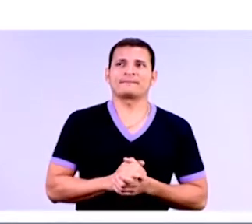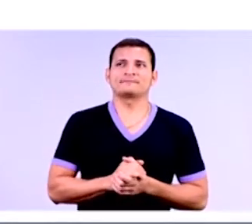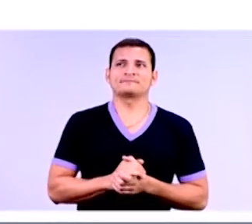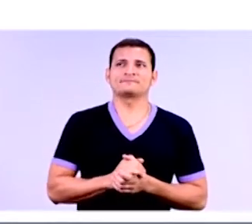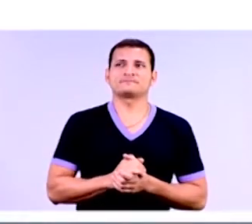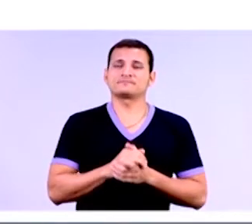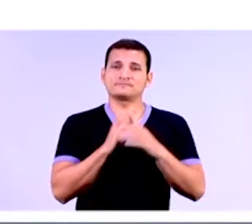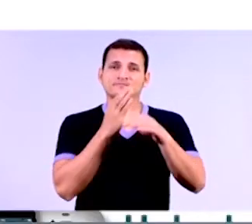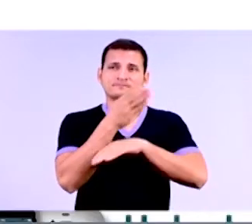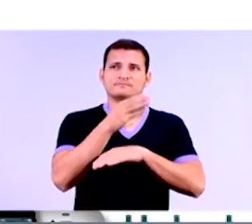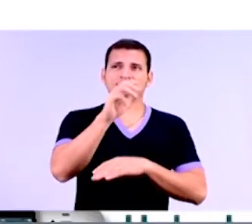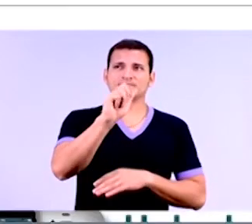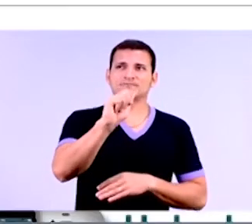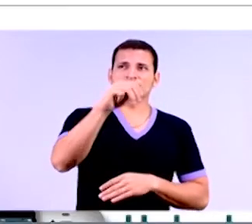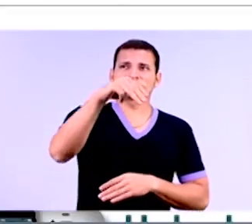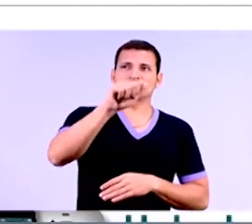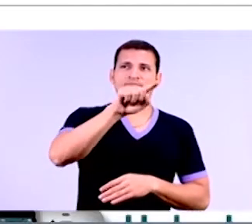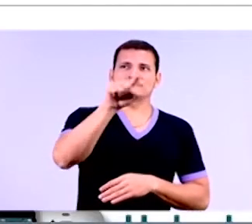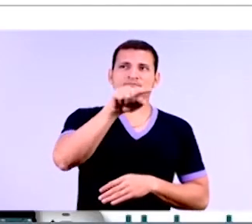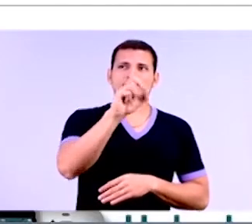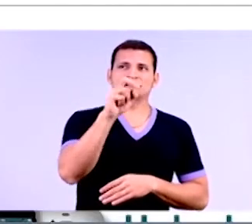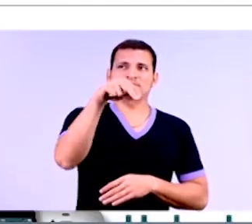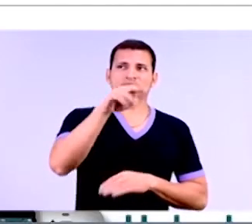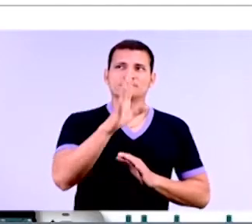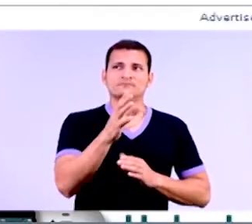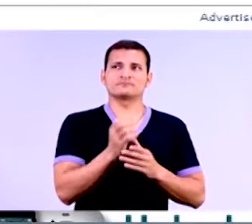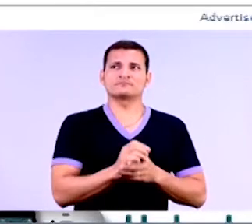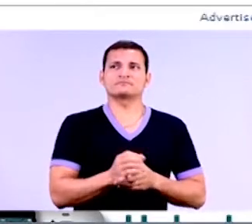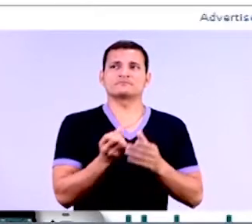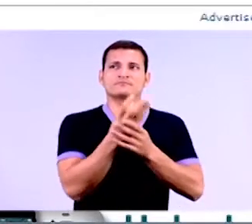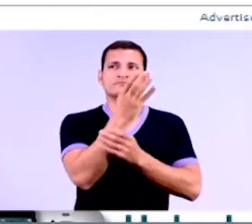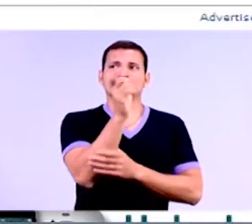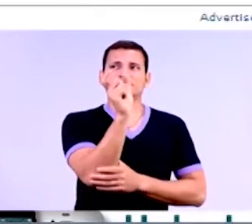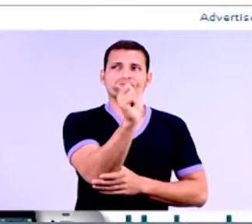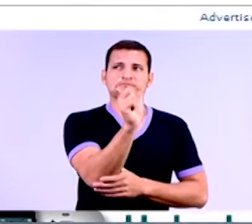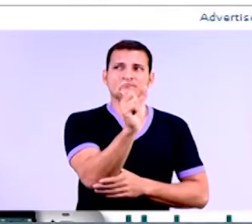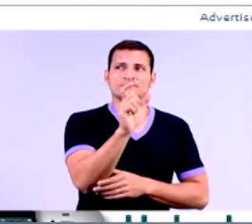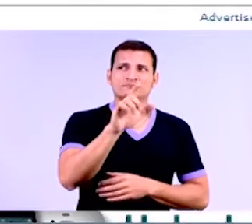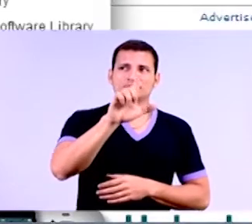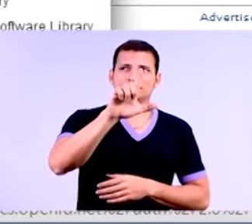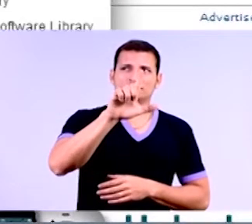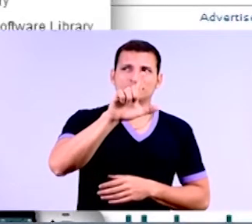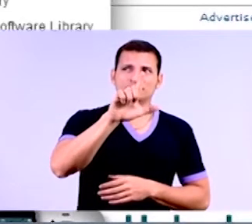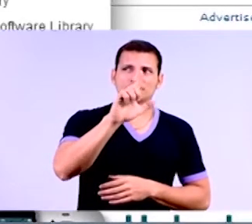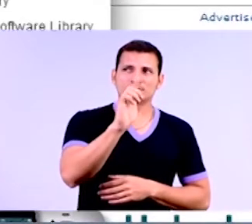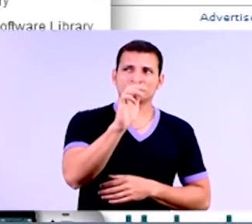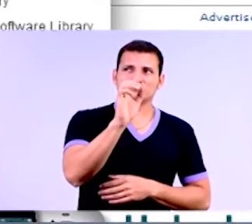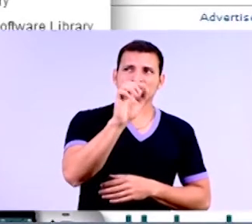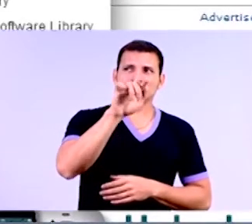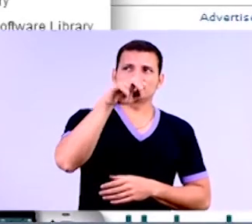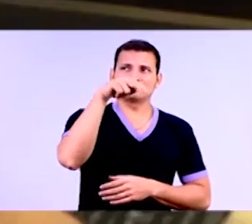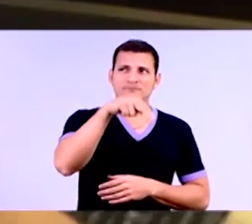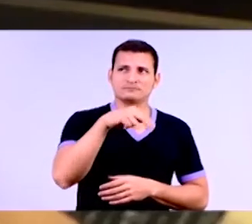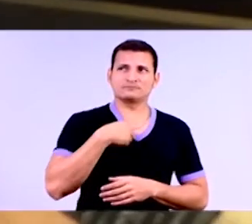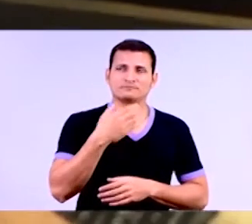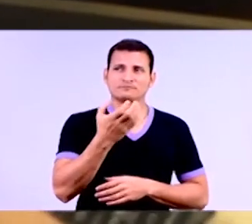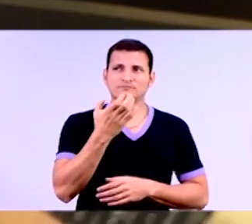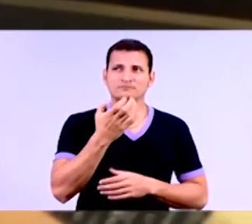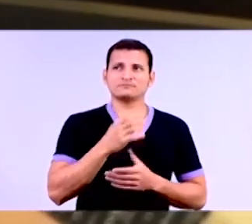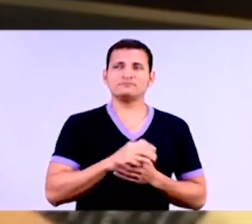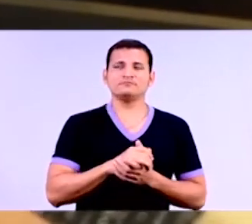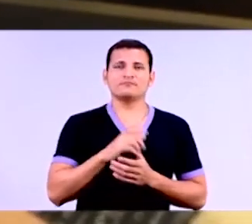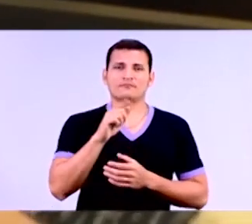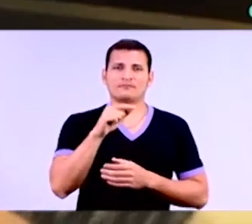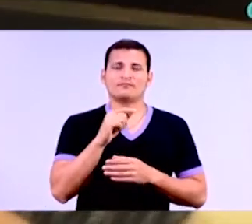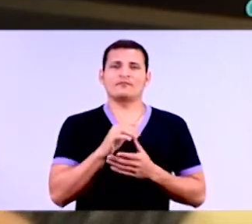Ao acessar a Amazon, ele já aparece aqui a palavra login, né? Eu quero sign in, né? Quer dizer,